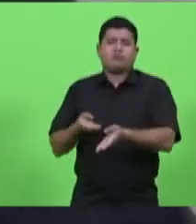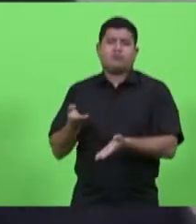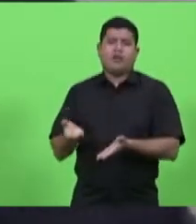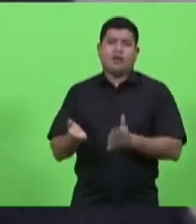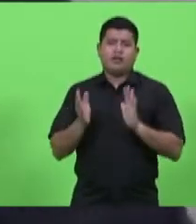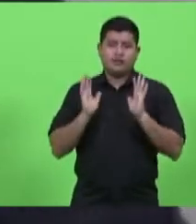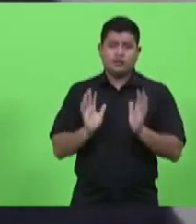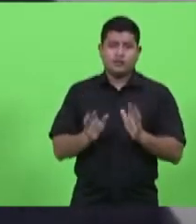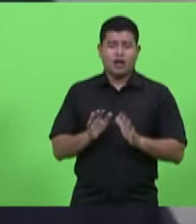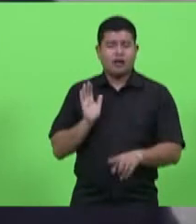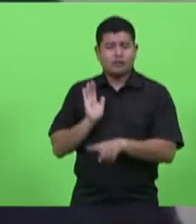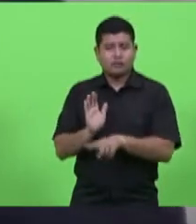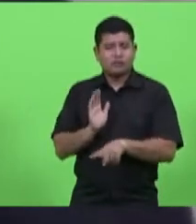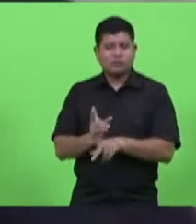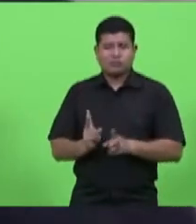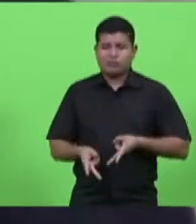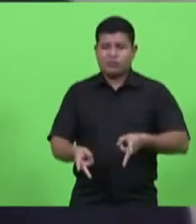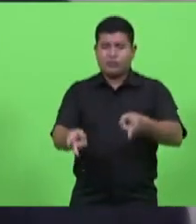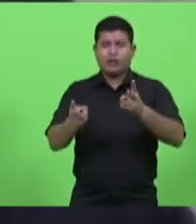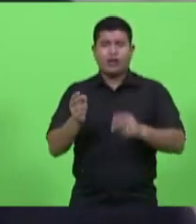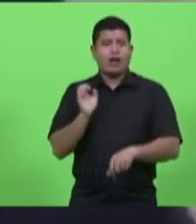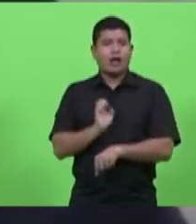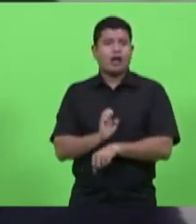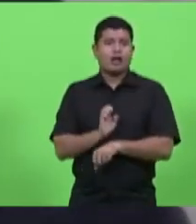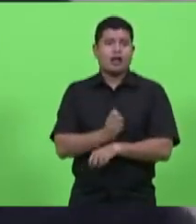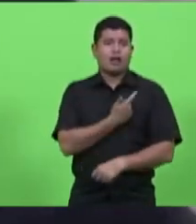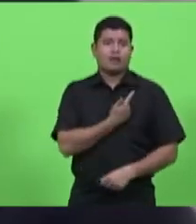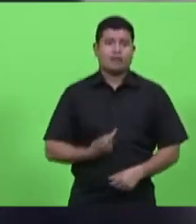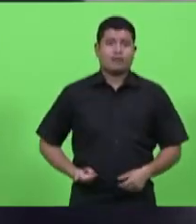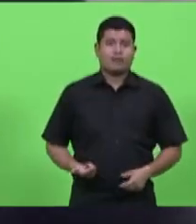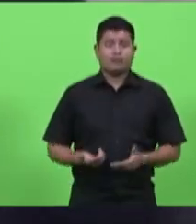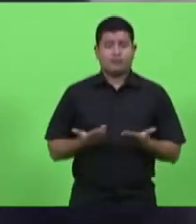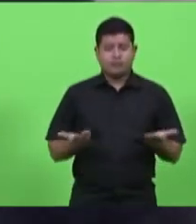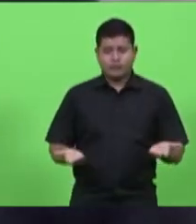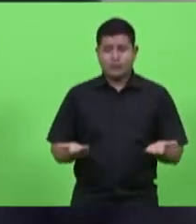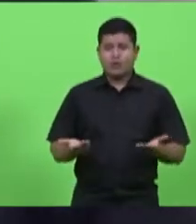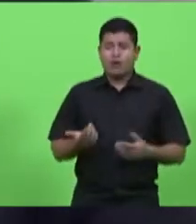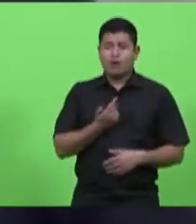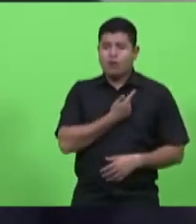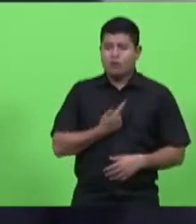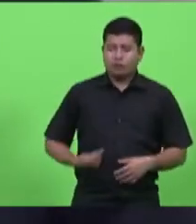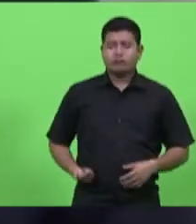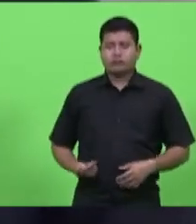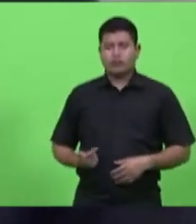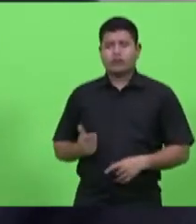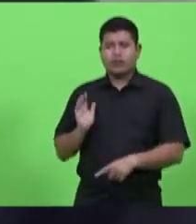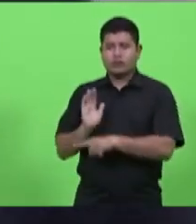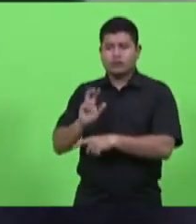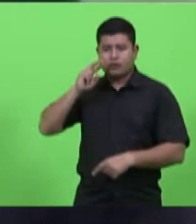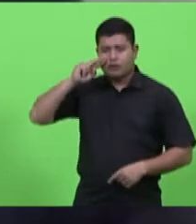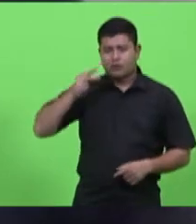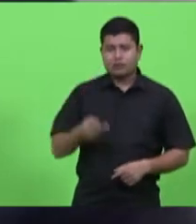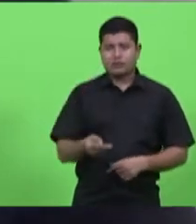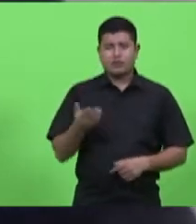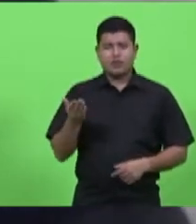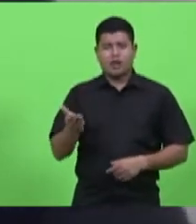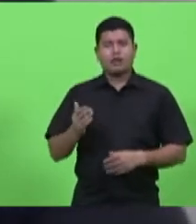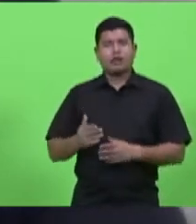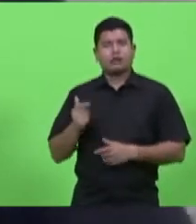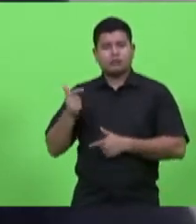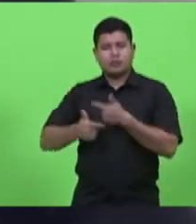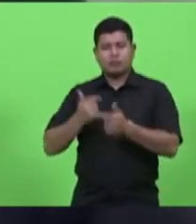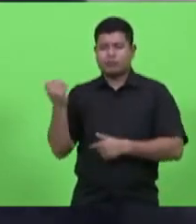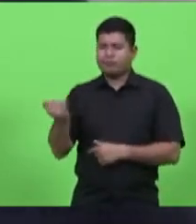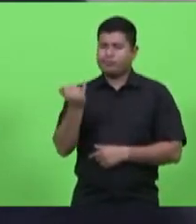ajuda sempre, tem ajudado o Estado, agora é hora do Estado estender a mão para a igreja e reconhecer a igreja como serviço